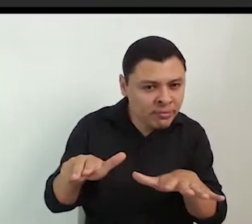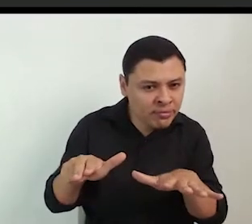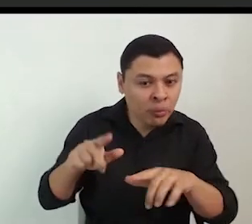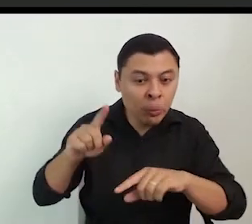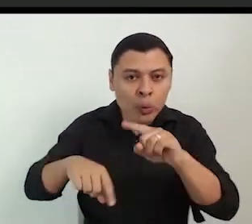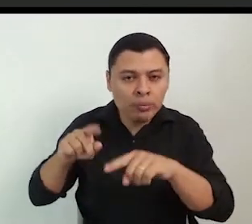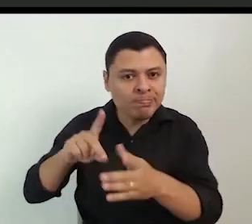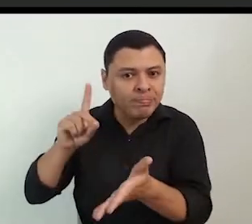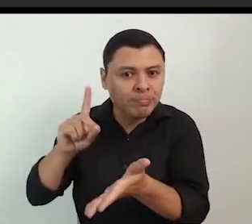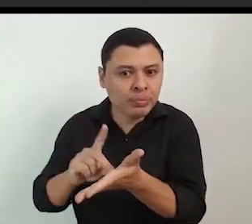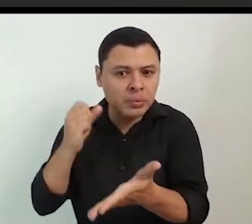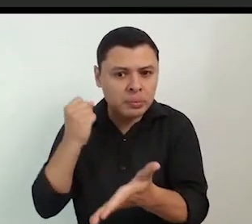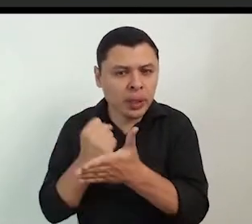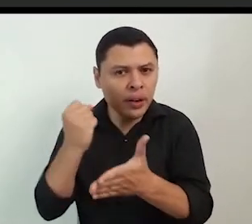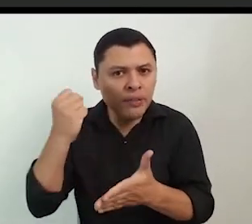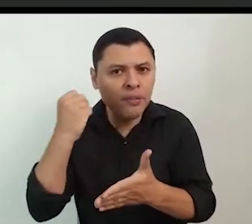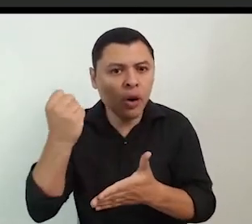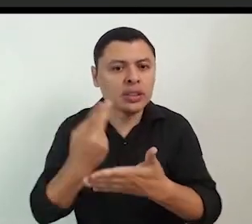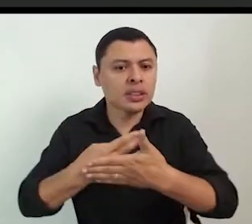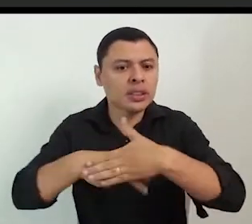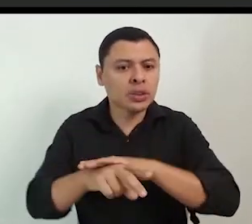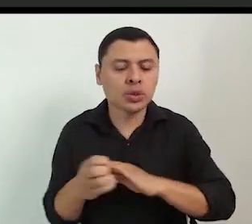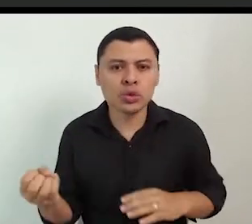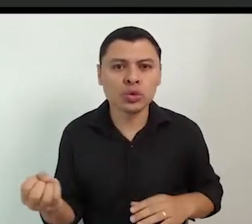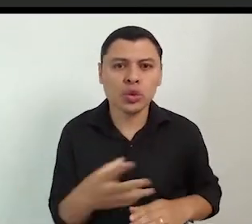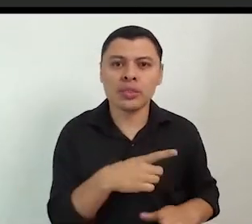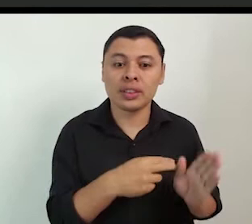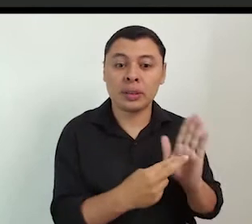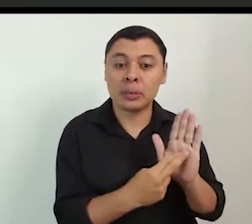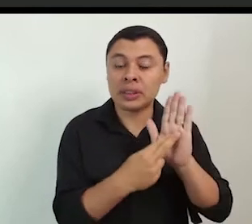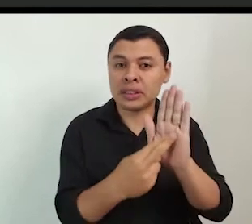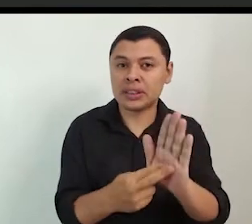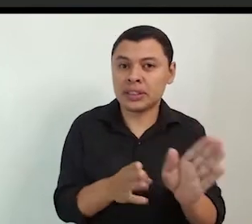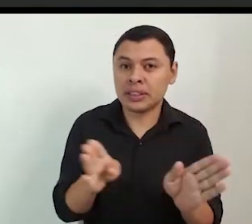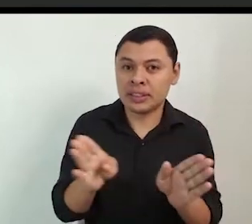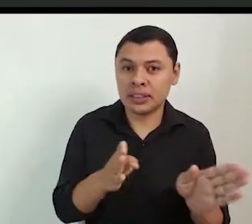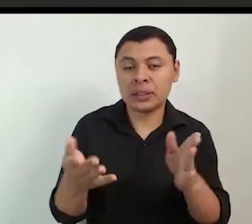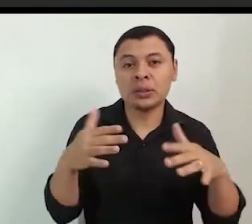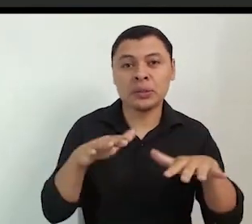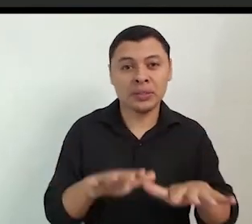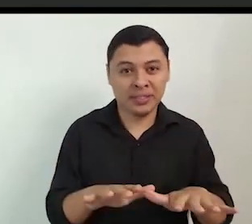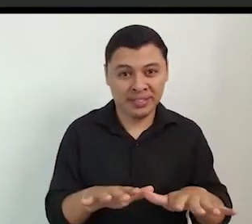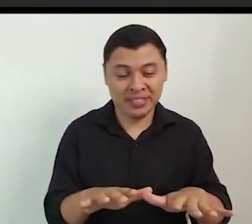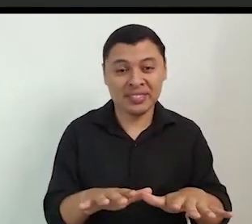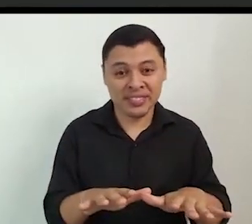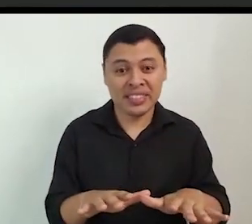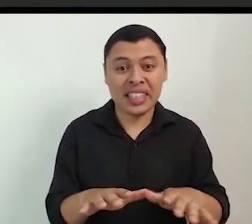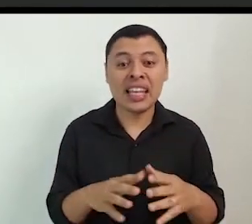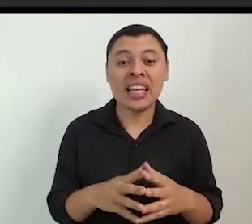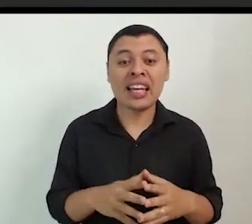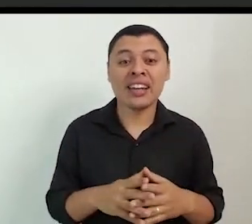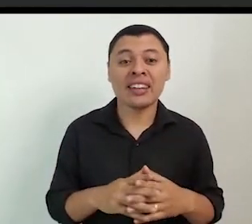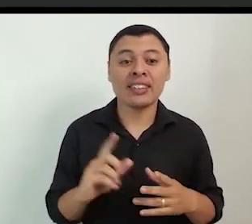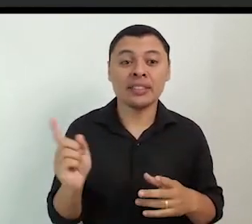marca forte e design inovador com representatividade, acessibilidade e inclusão. E aí a gente vai falar